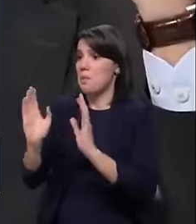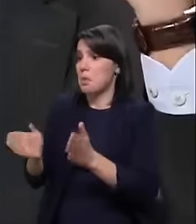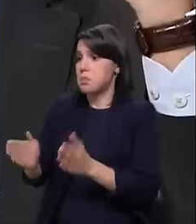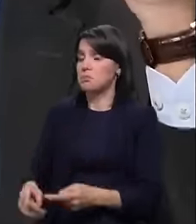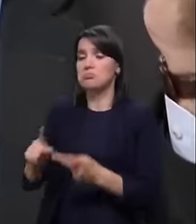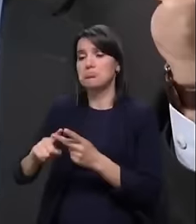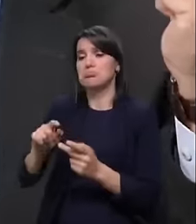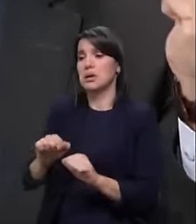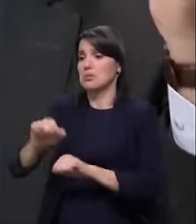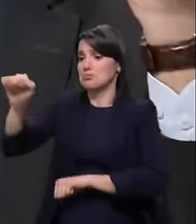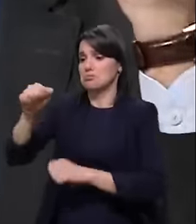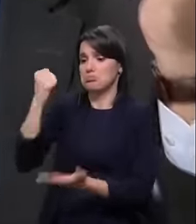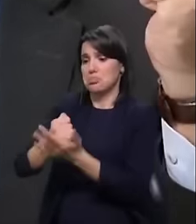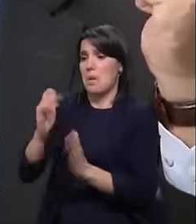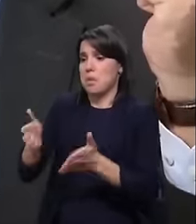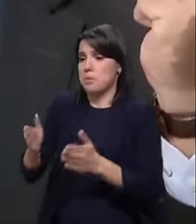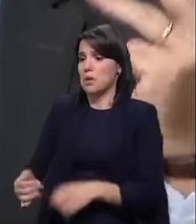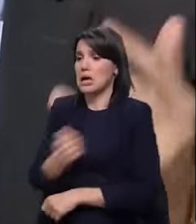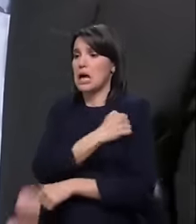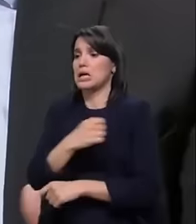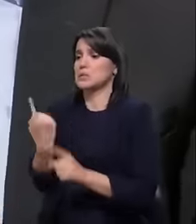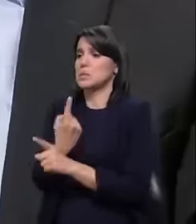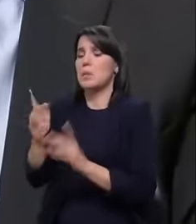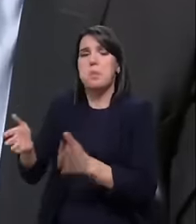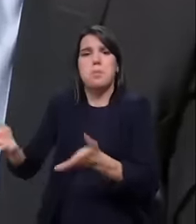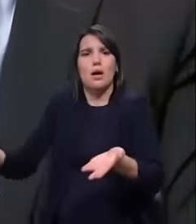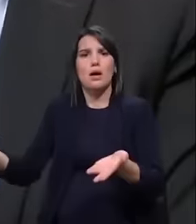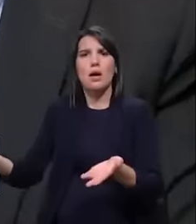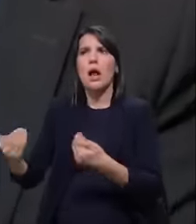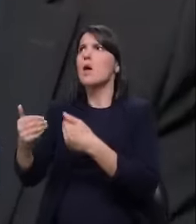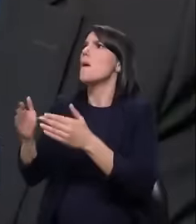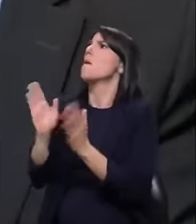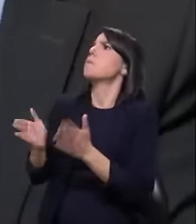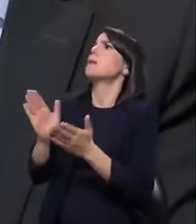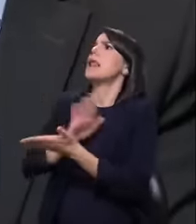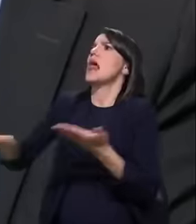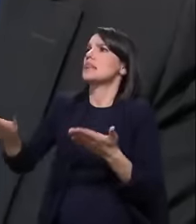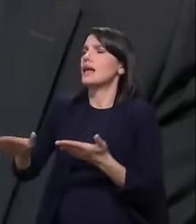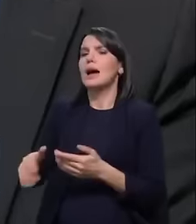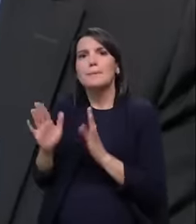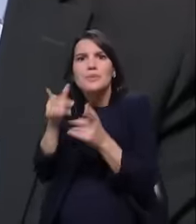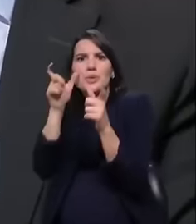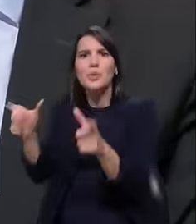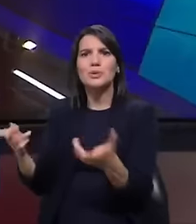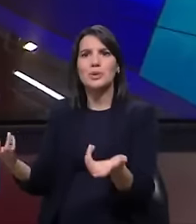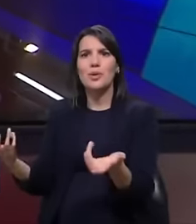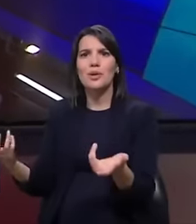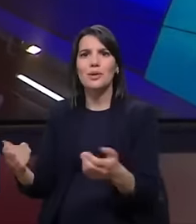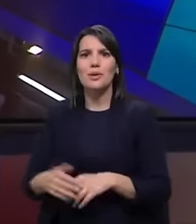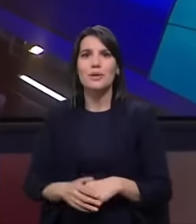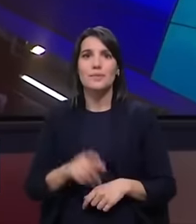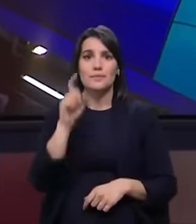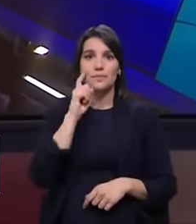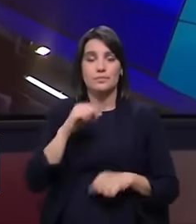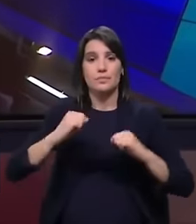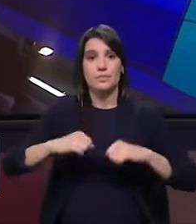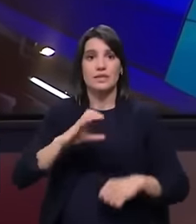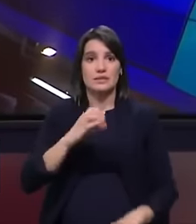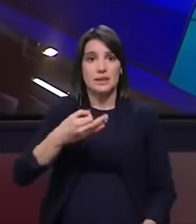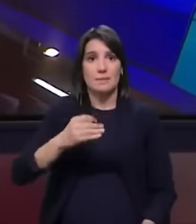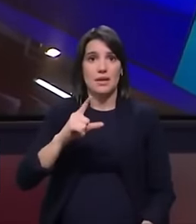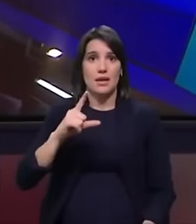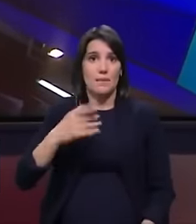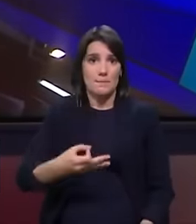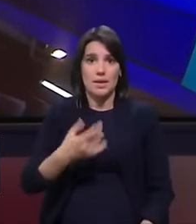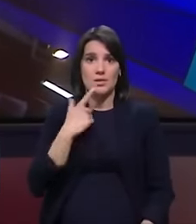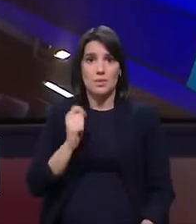visto, sem terem que ter casa, sem terem que ter nenhum meio. Por isso é que o André Ventura... E por isso é que é preciso controlo. Defende que o acordo que temos com a Cplp não deve ser